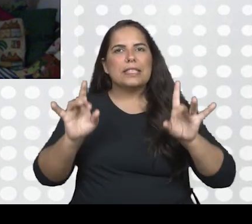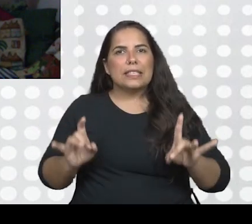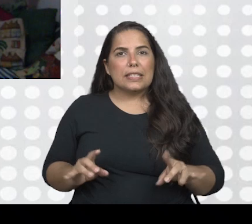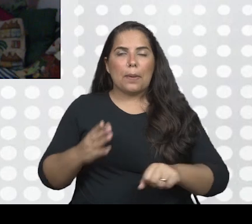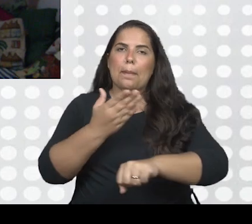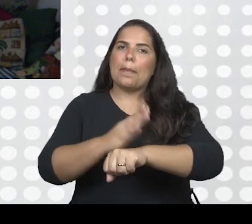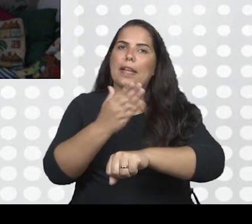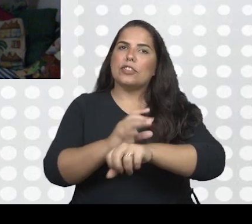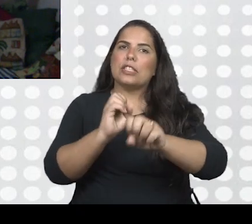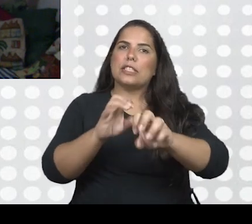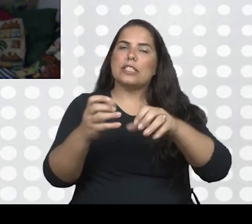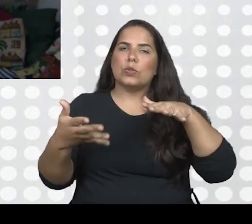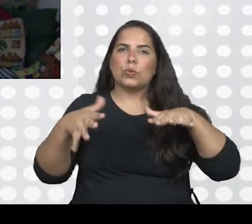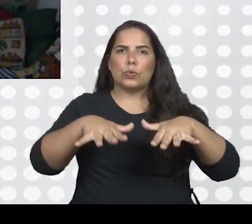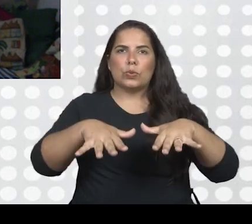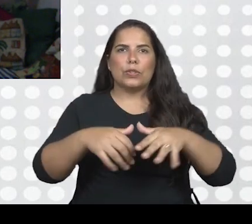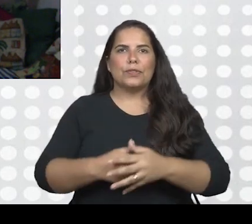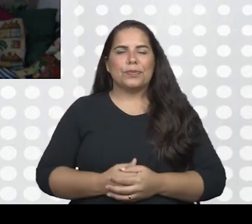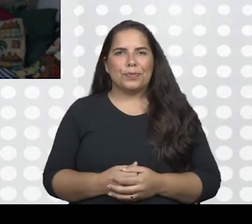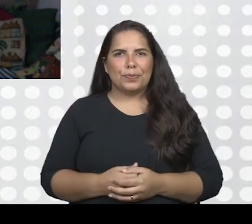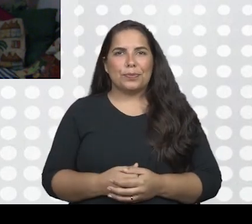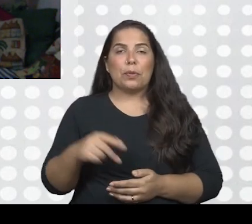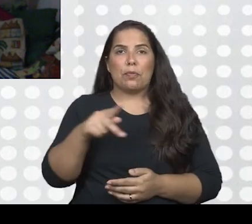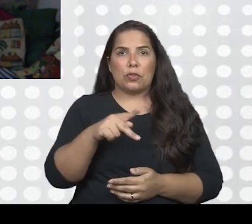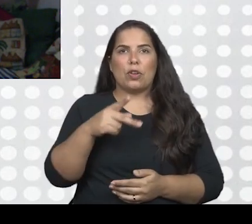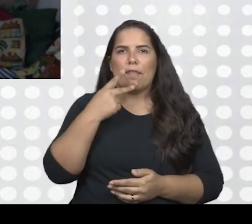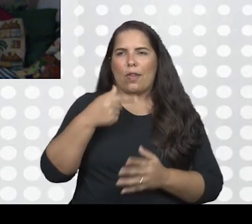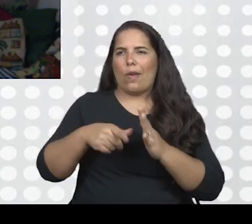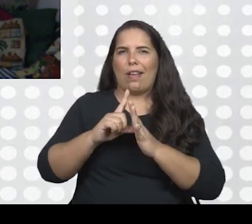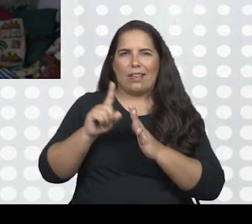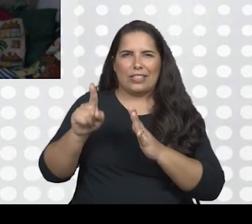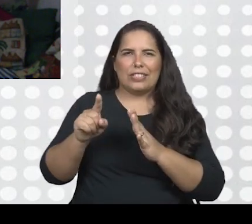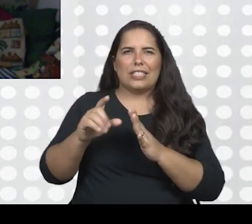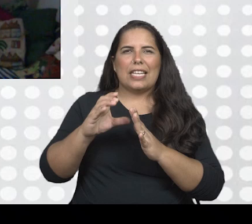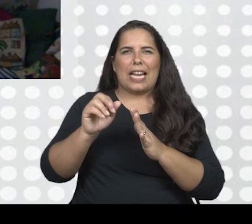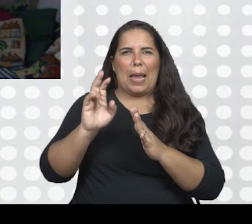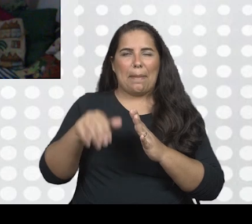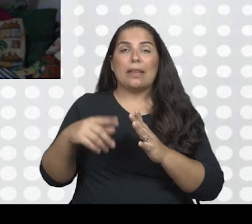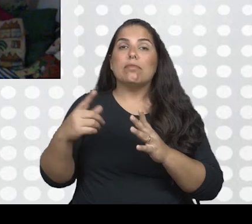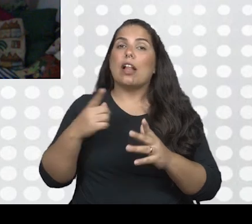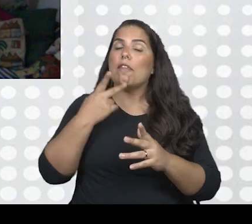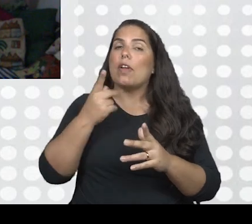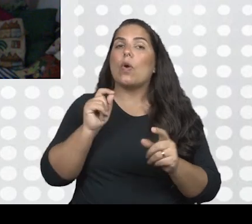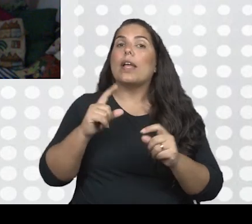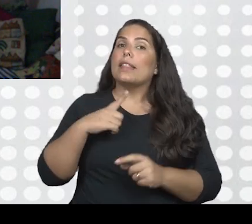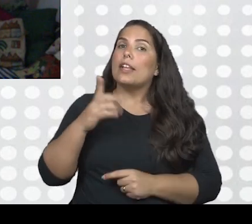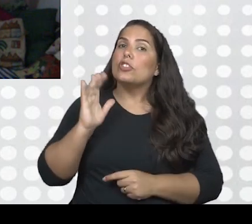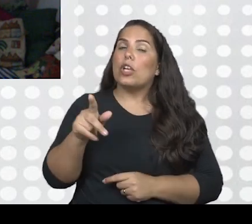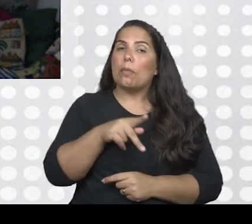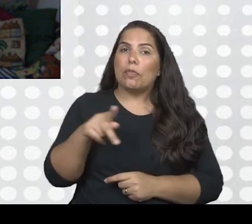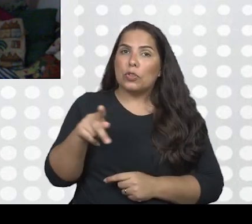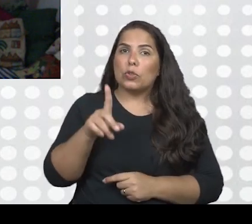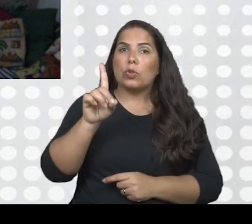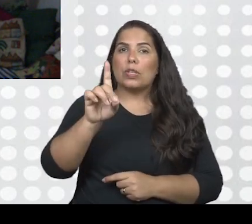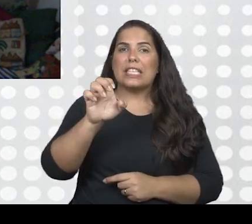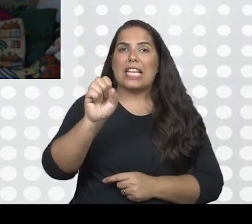e Práticas de Ensino Inclusivas. Como a professora Carmen Gabriel falou, nós já tivemos conosco o professor